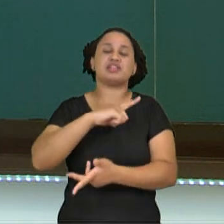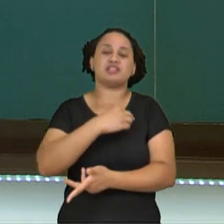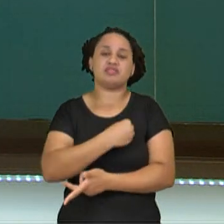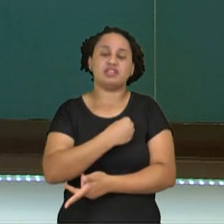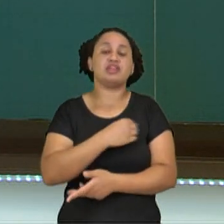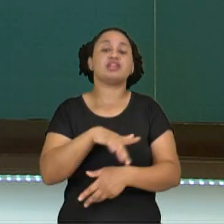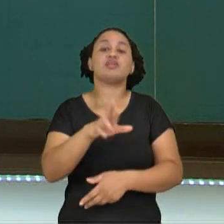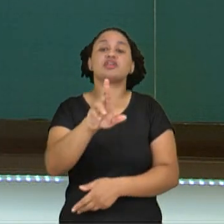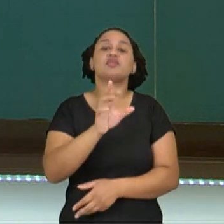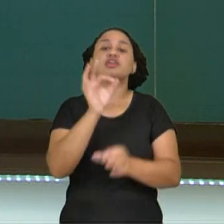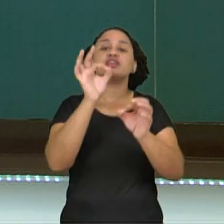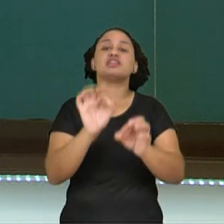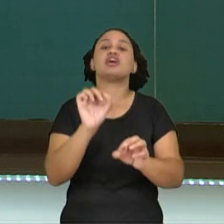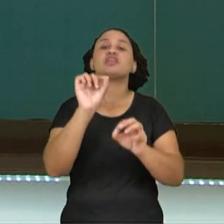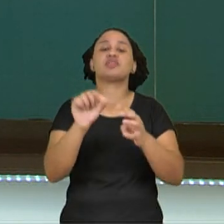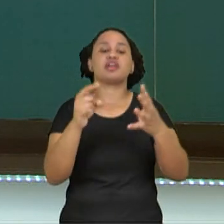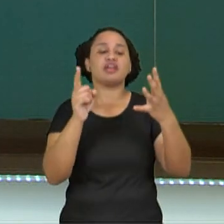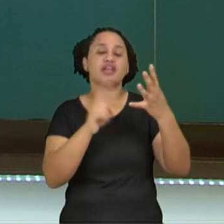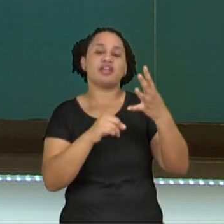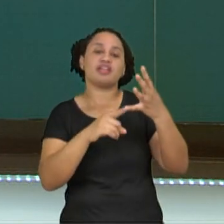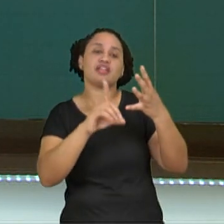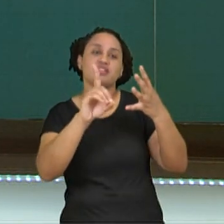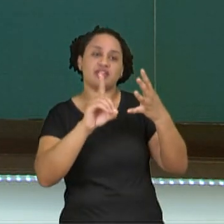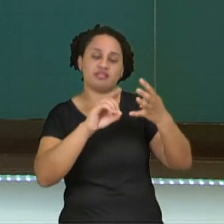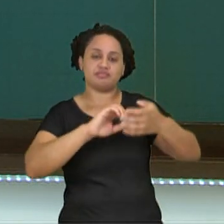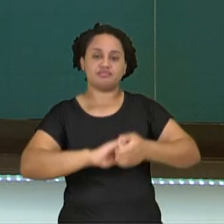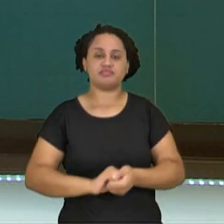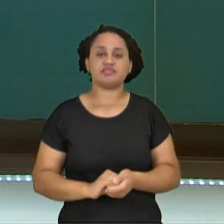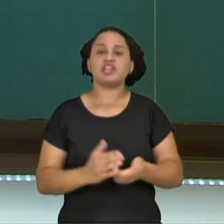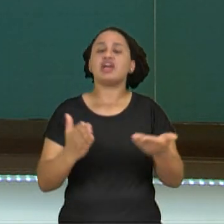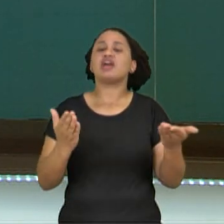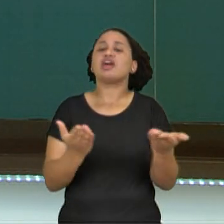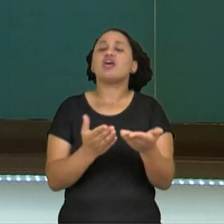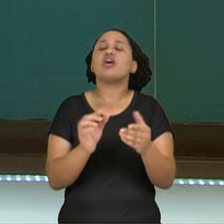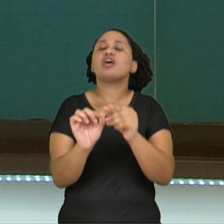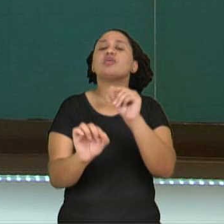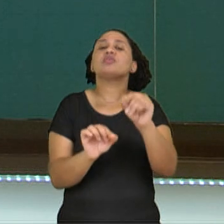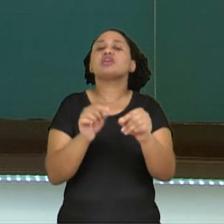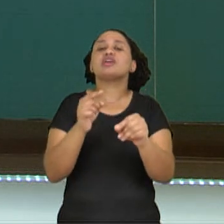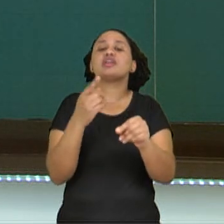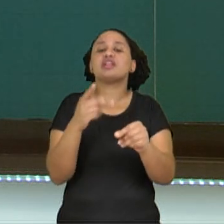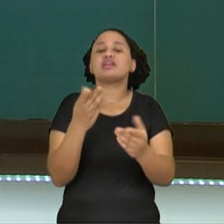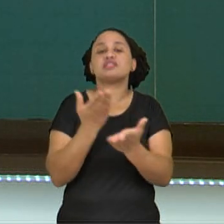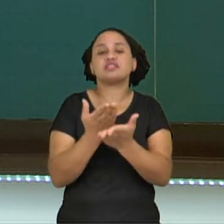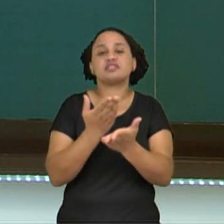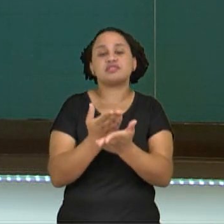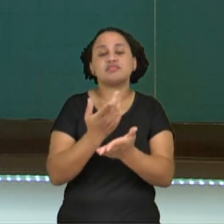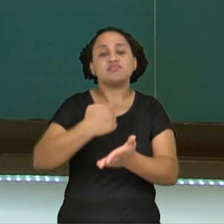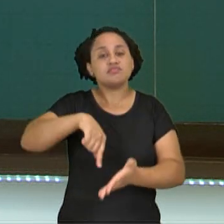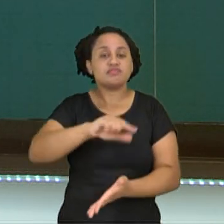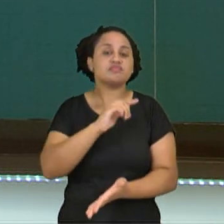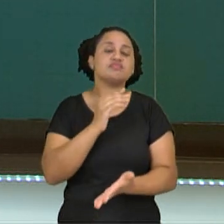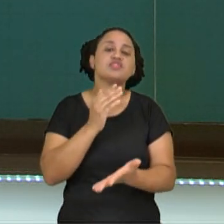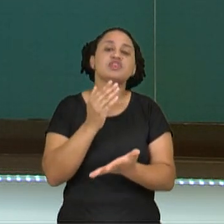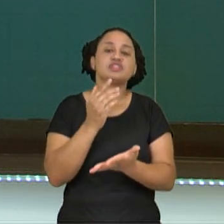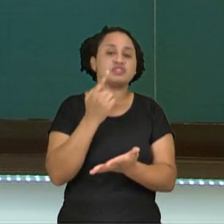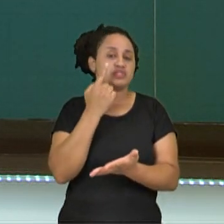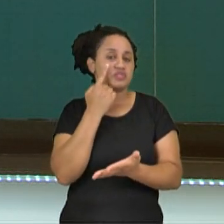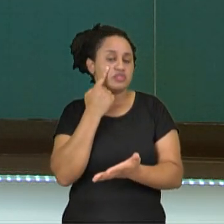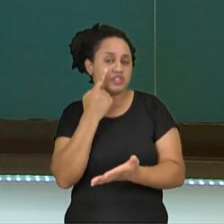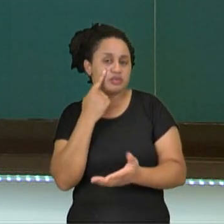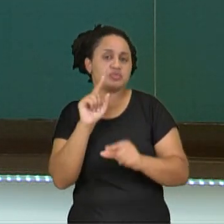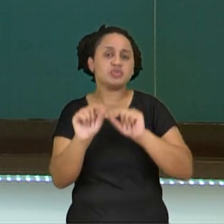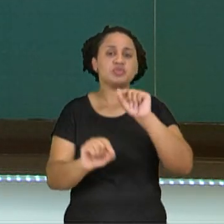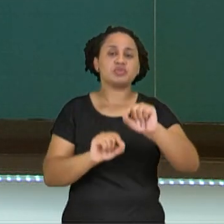resposta correta, letra D. E eu trago para vocês o que nós vimos na nossa aula, que nós conversamos sobre